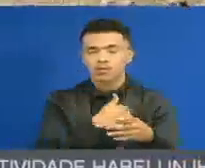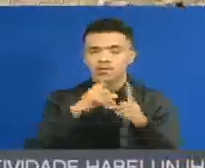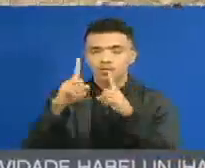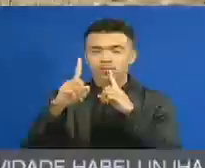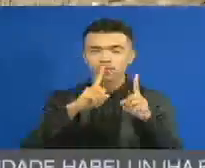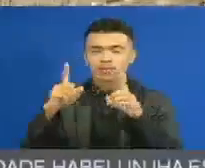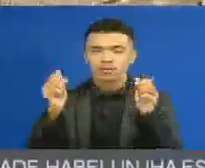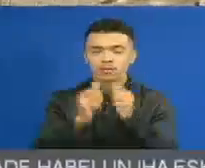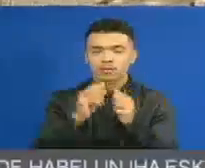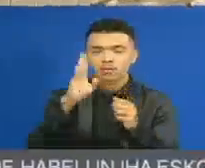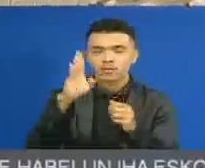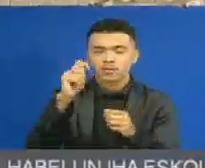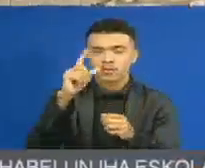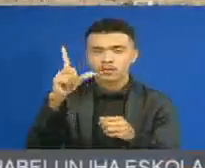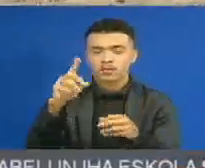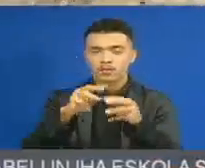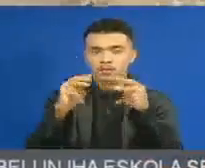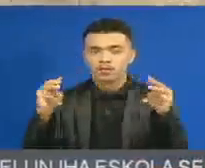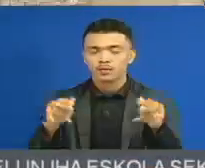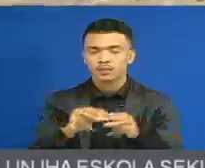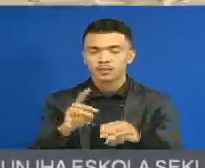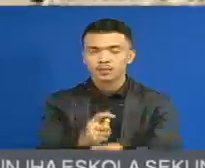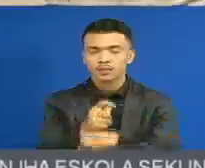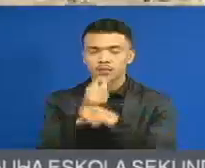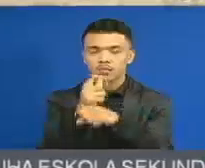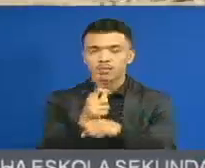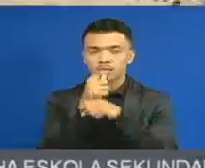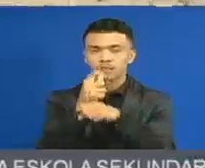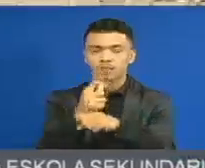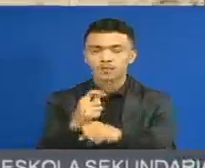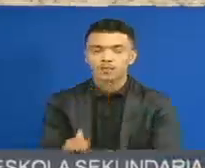BTLP município Atauru. Rússia Atauru, Miguel Jesus, by RTTL.